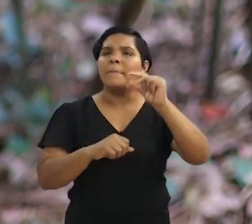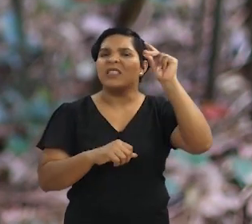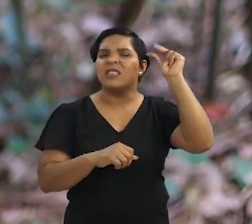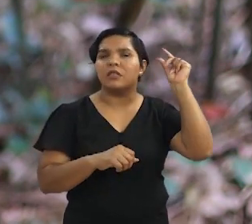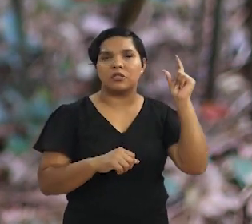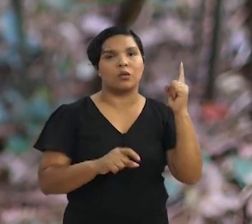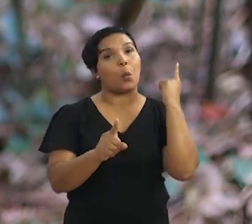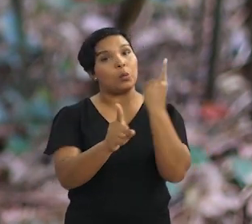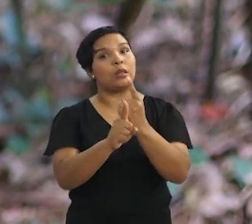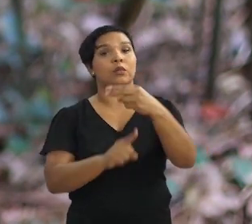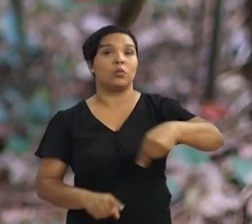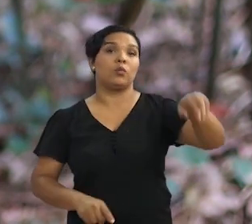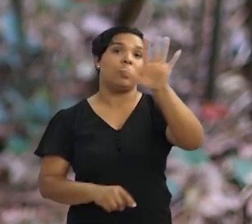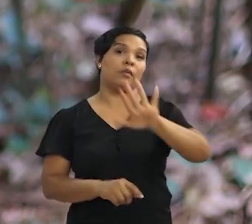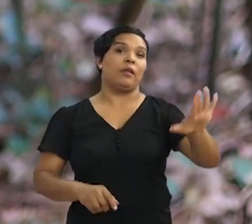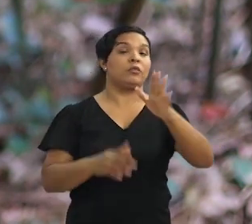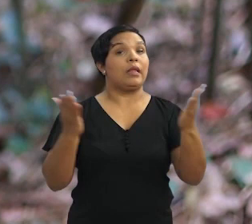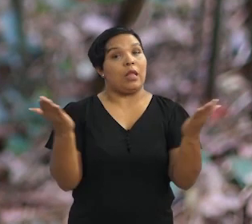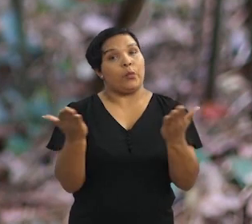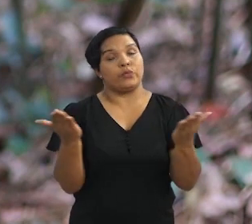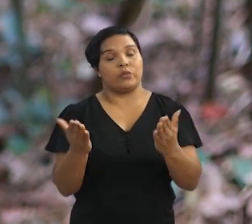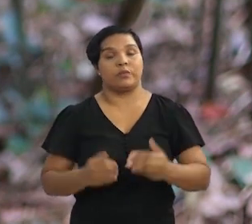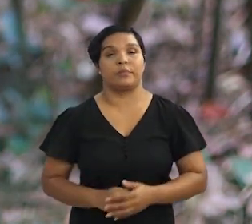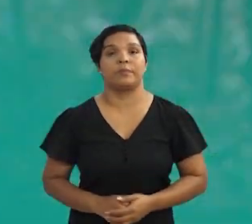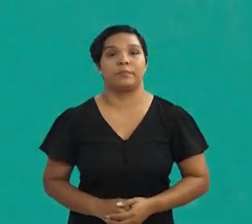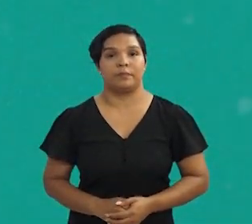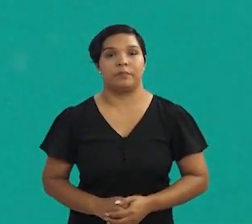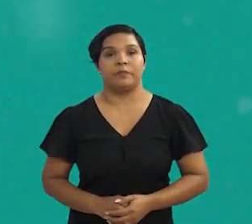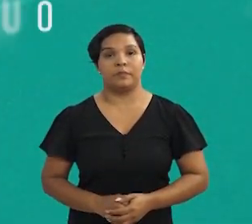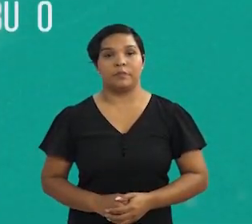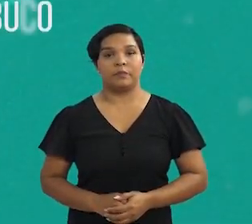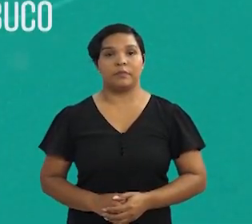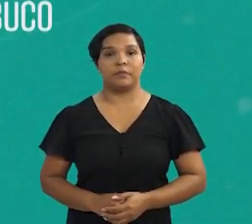ser o osso de dinossauro mais antigo do Nordeste encontrado até hoje.